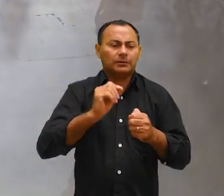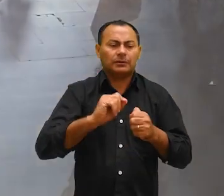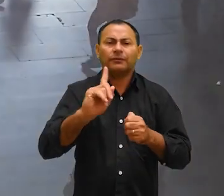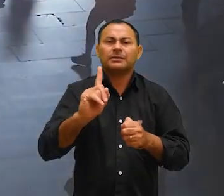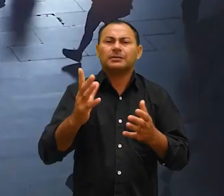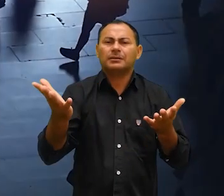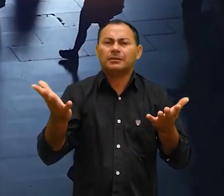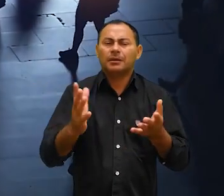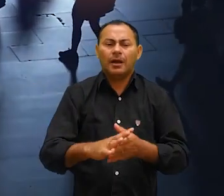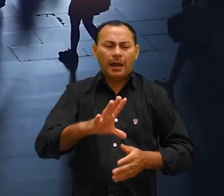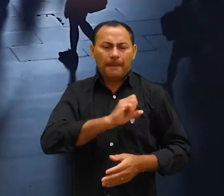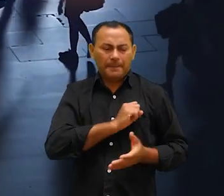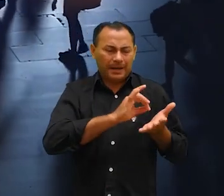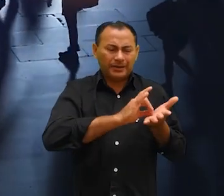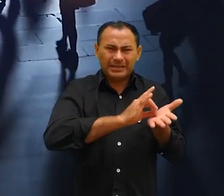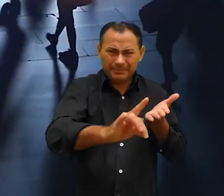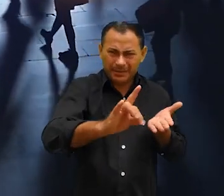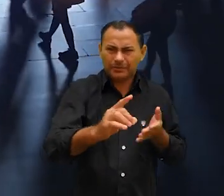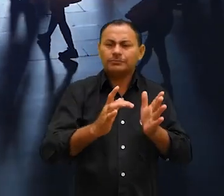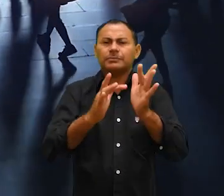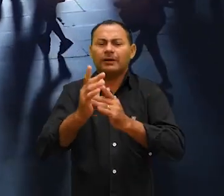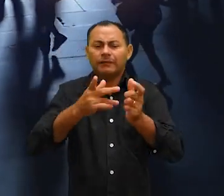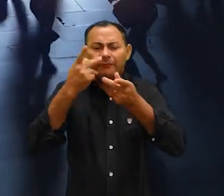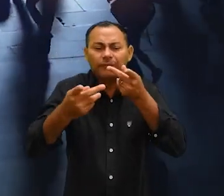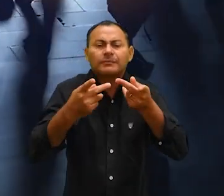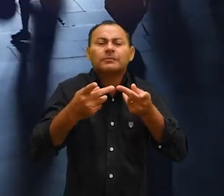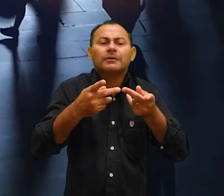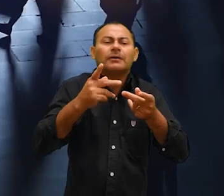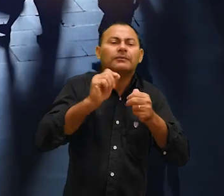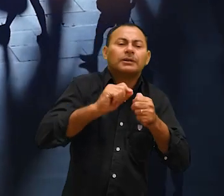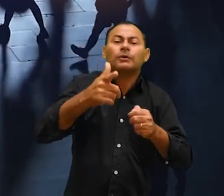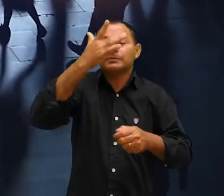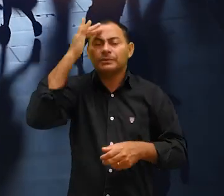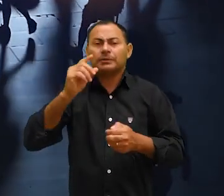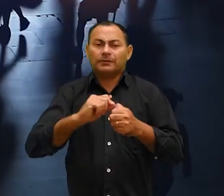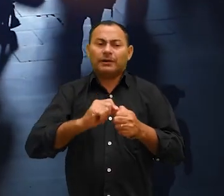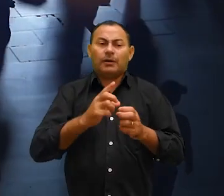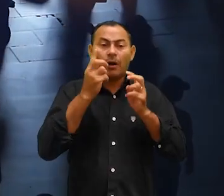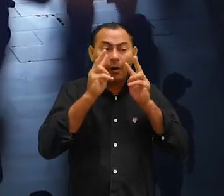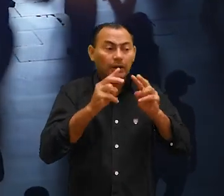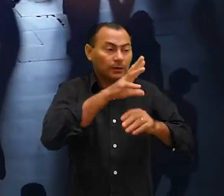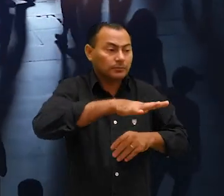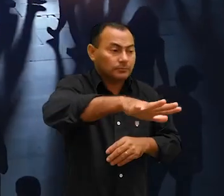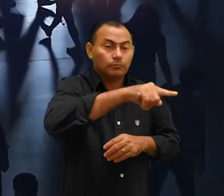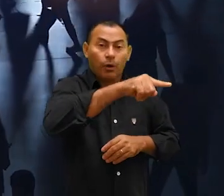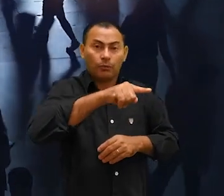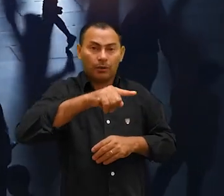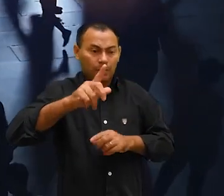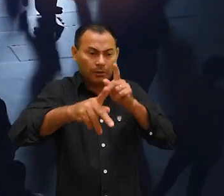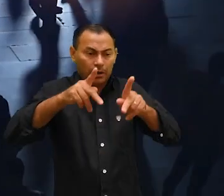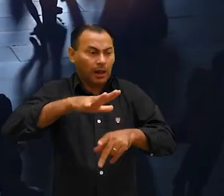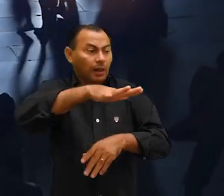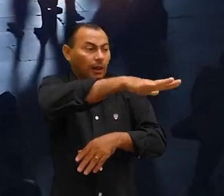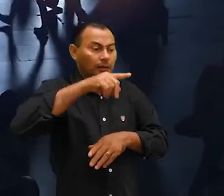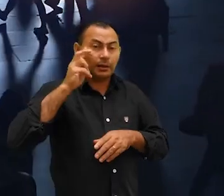hein? Ao falar de amar o inimigo, Jesus diz, o que vocês estão fazendo que os outros não fazem? Olhem lá para baixo. Estão vendo